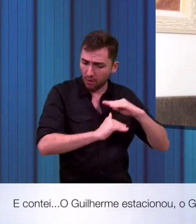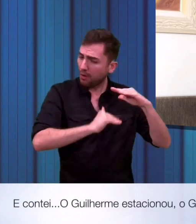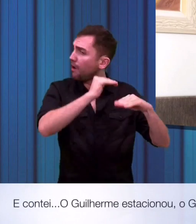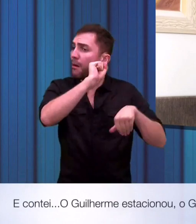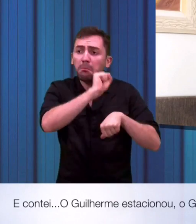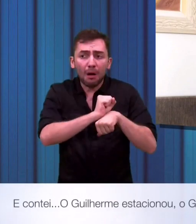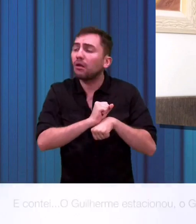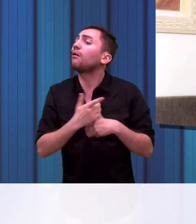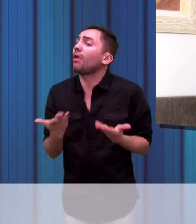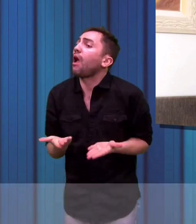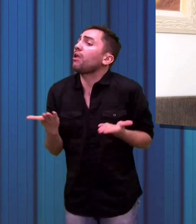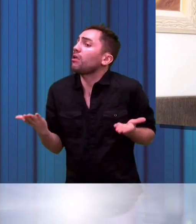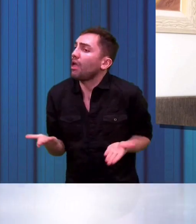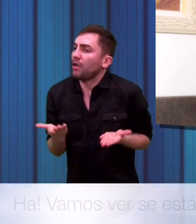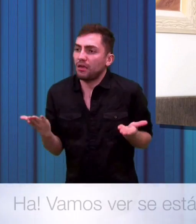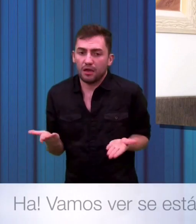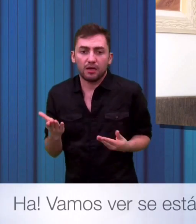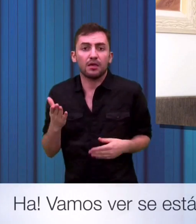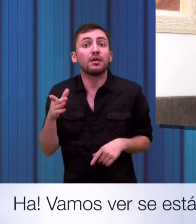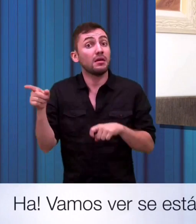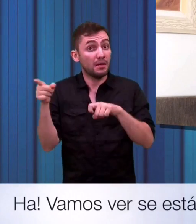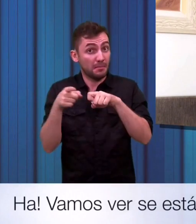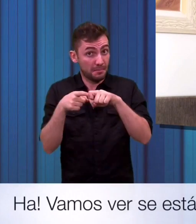não está evoluindo. O que nós vamos fazer?